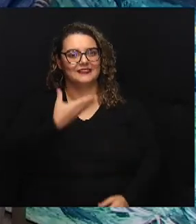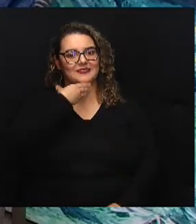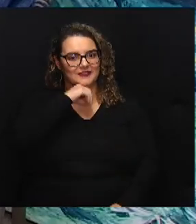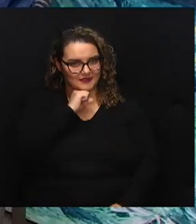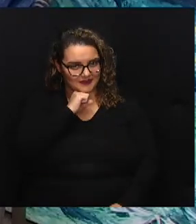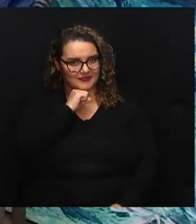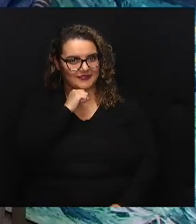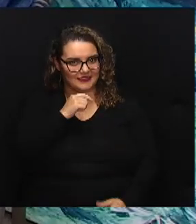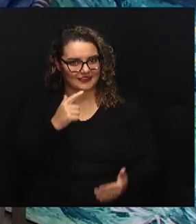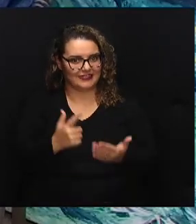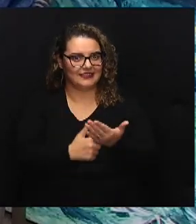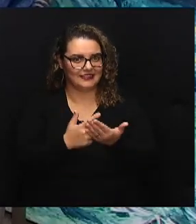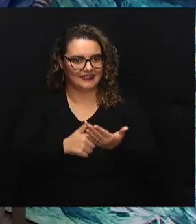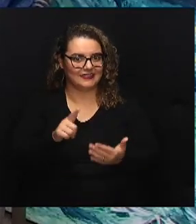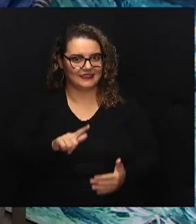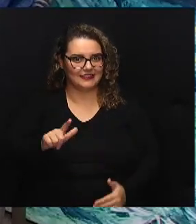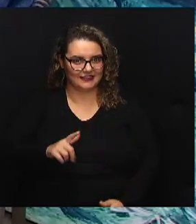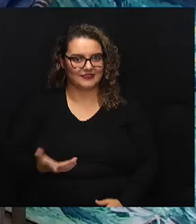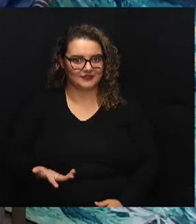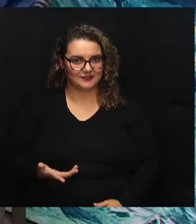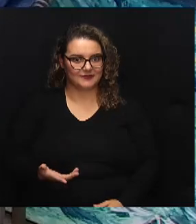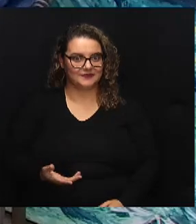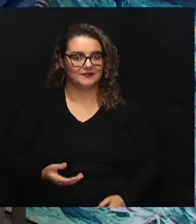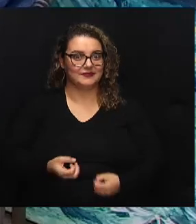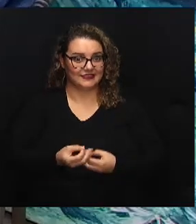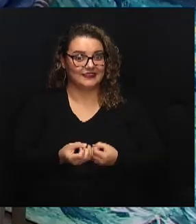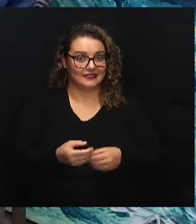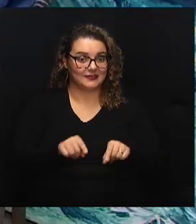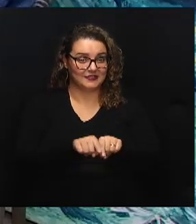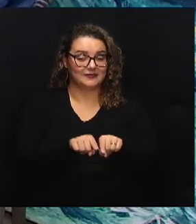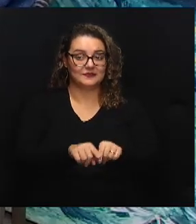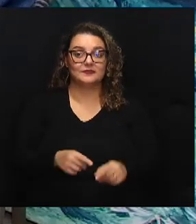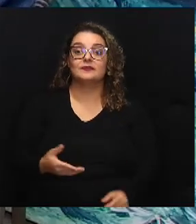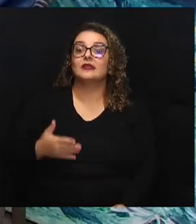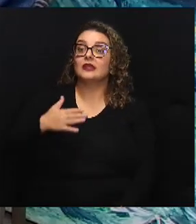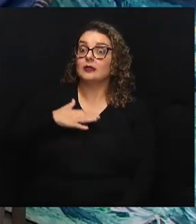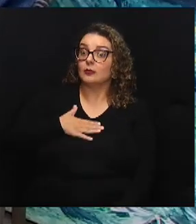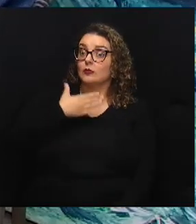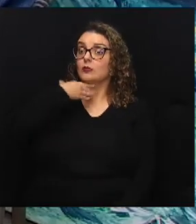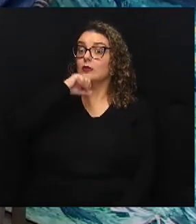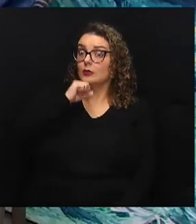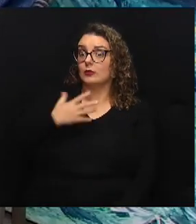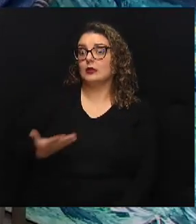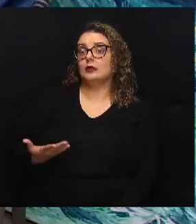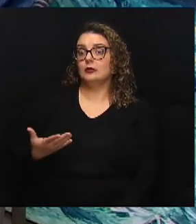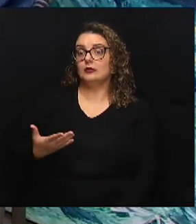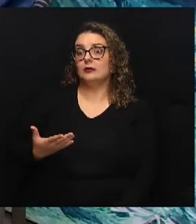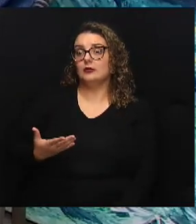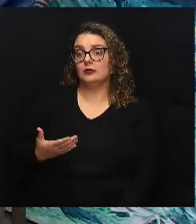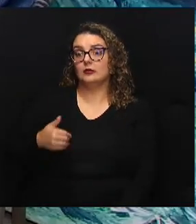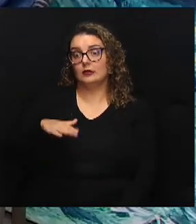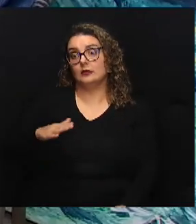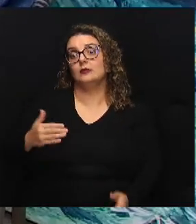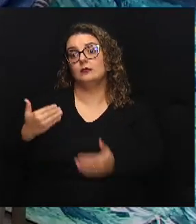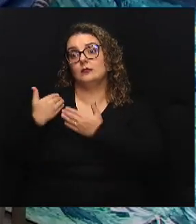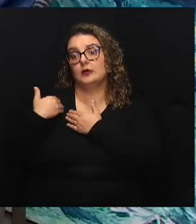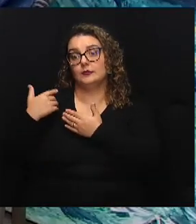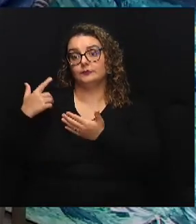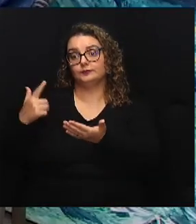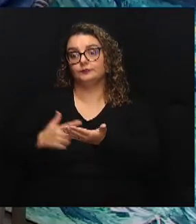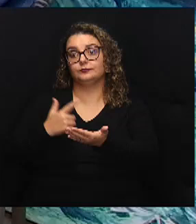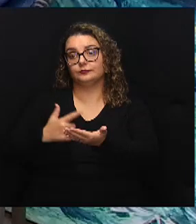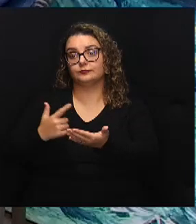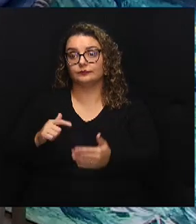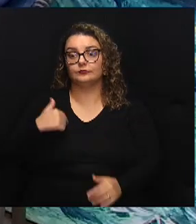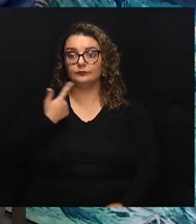de literatura, né? Que também te deu um pouquinho disso, né? Meu pai é que é mais responsável pelo lado literário da